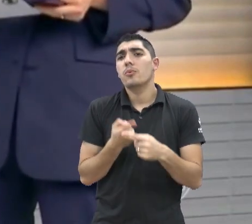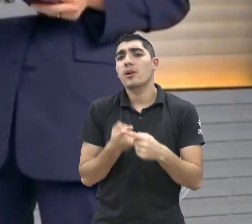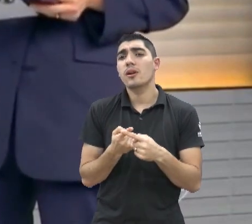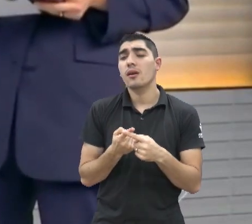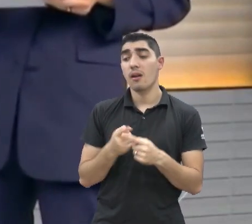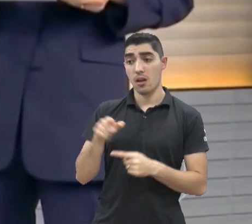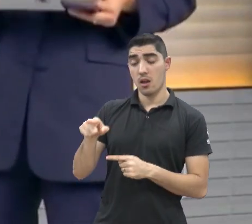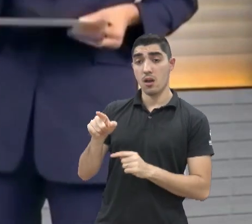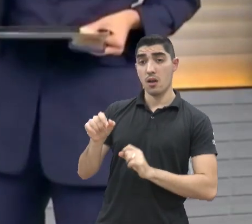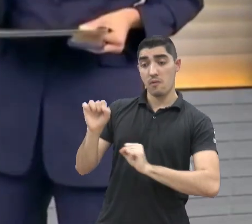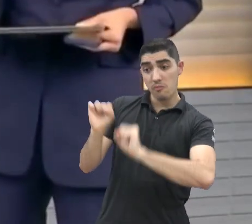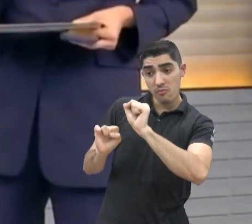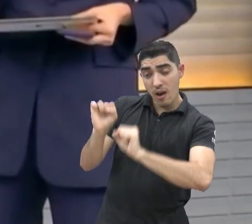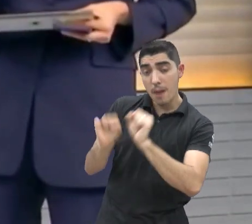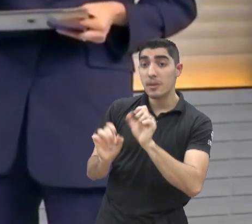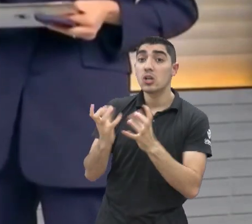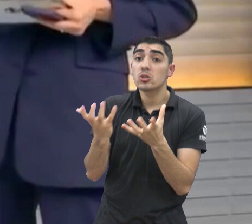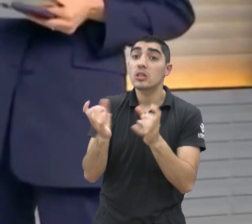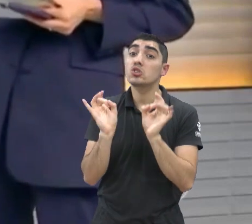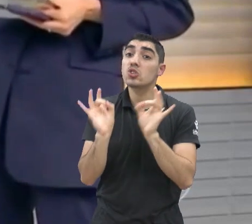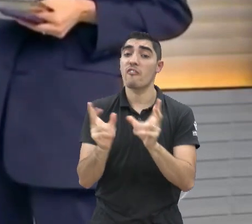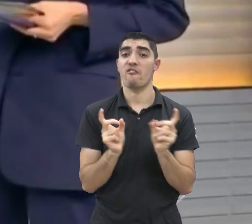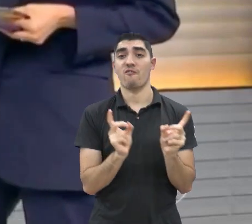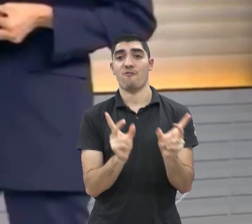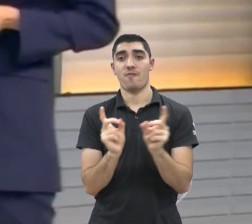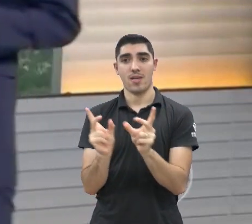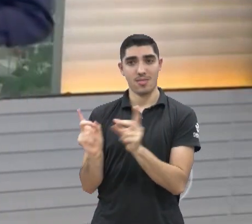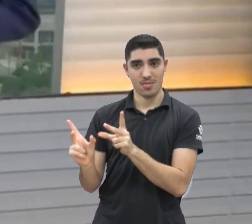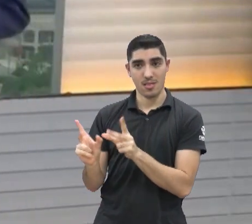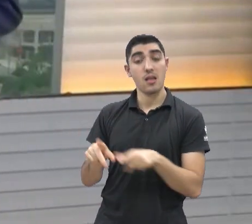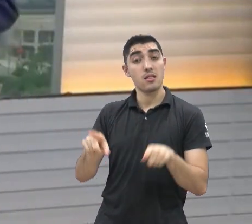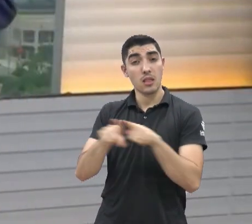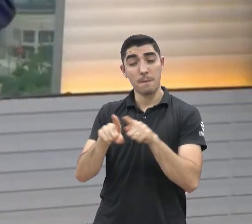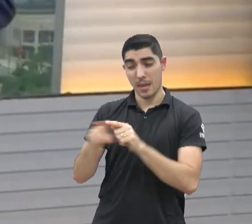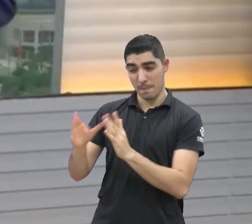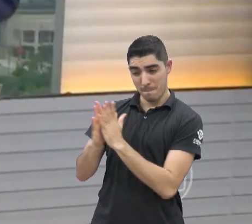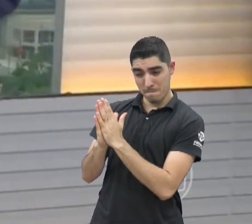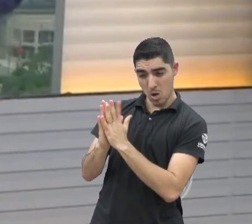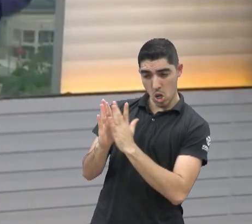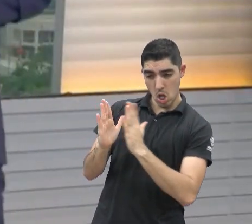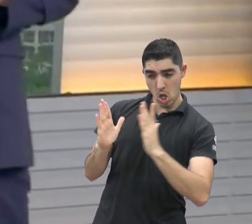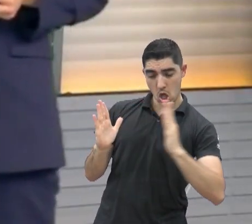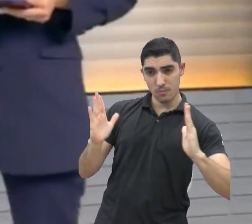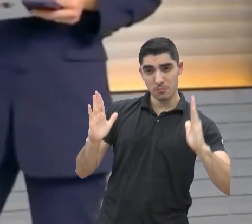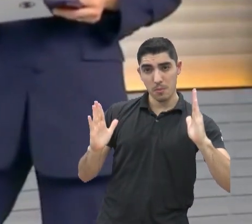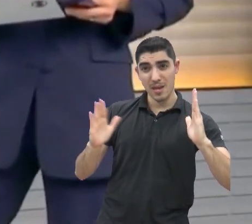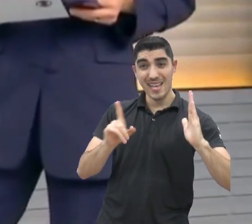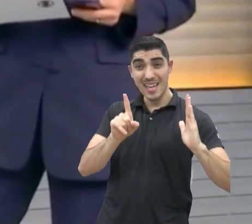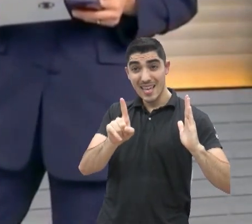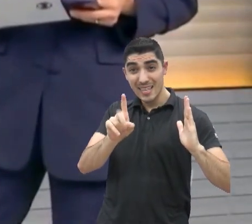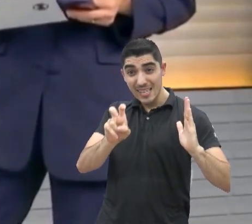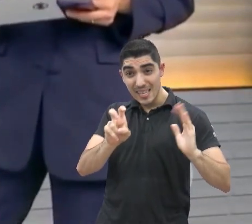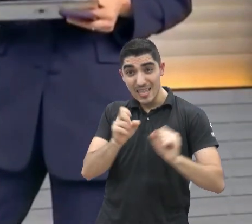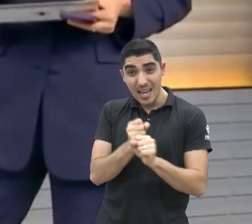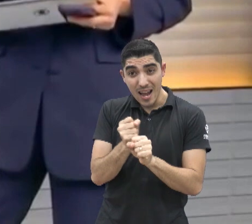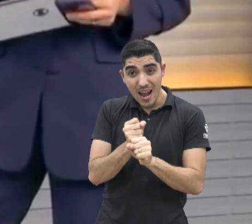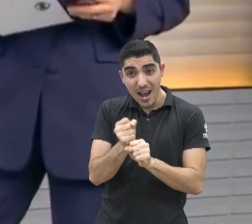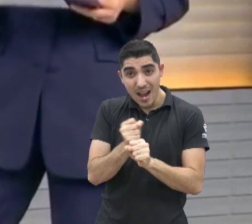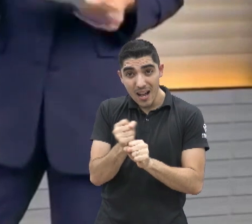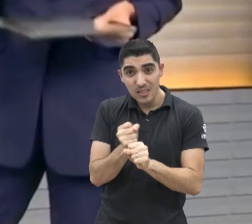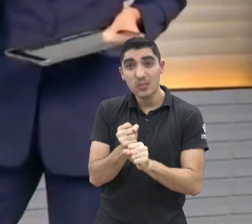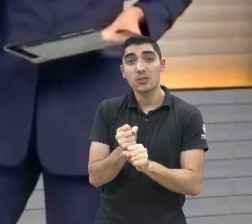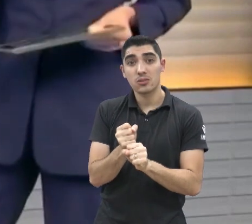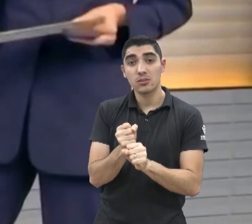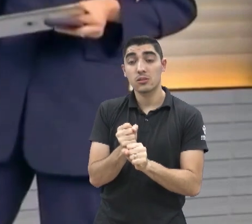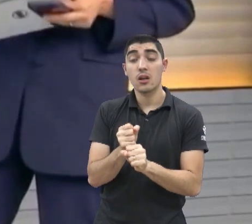fabricantes estão se dedicando a vender esses ônibus, fora que o prazo de 15 anos que a gente vê aqui, quando a gente analisa, de aluguel, é a